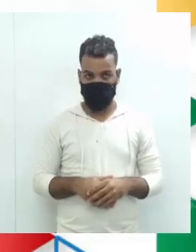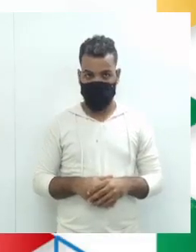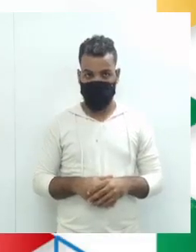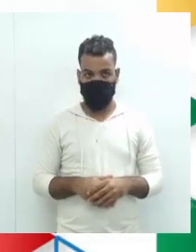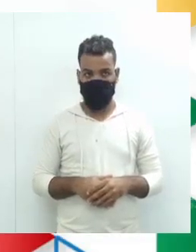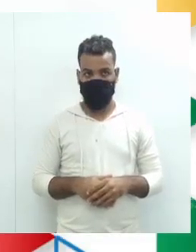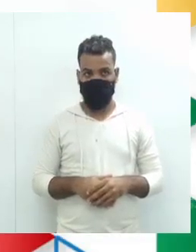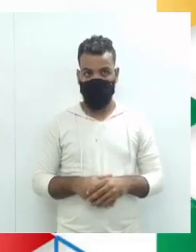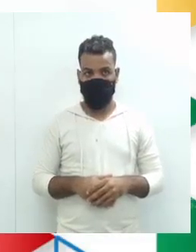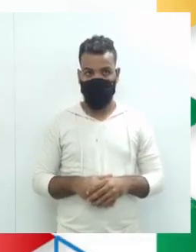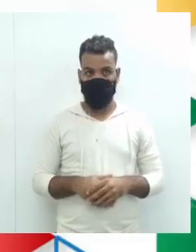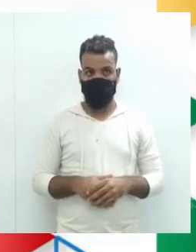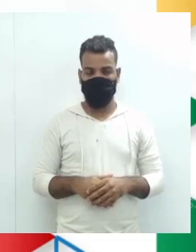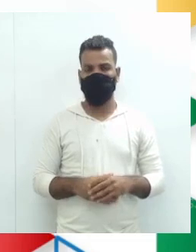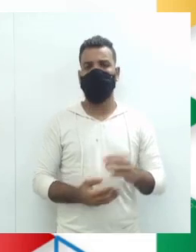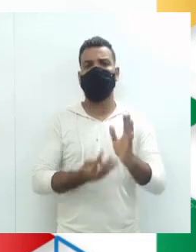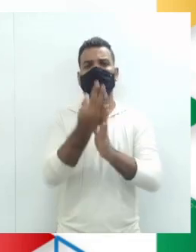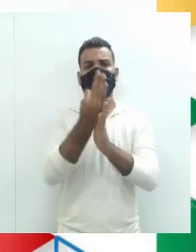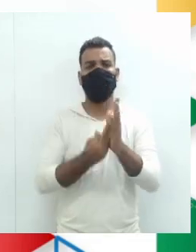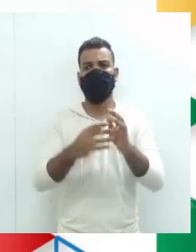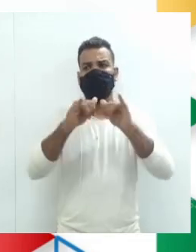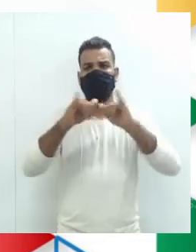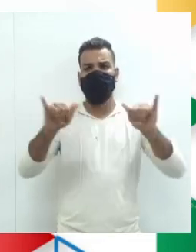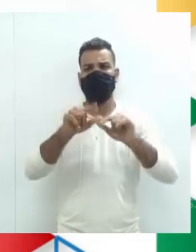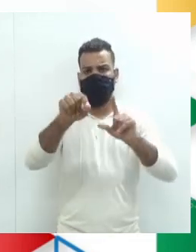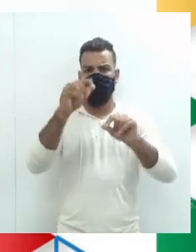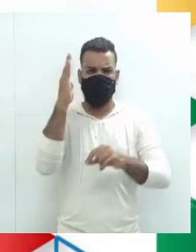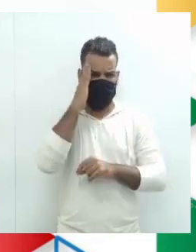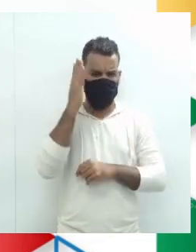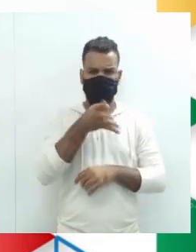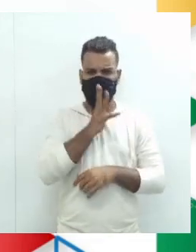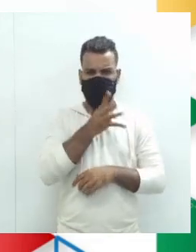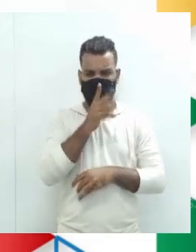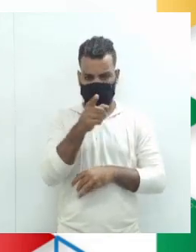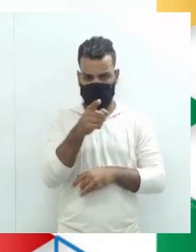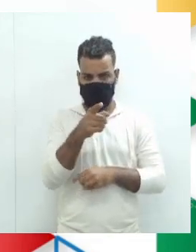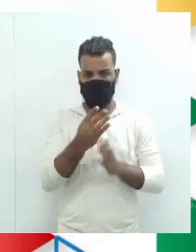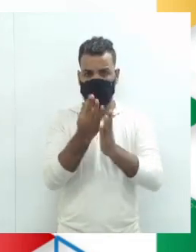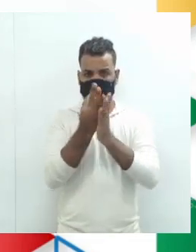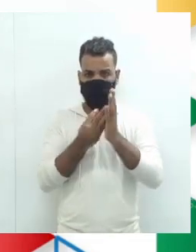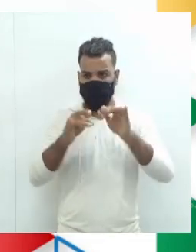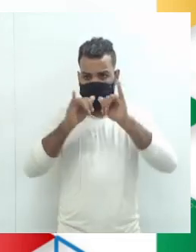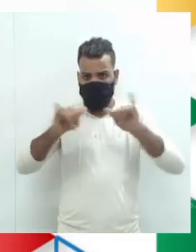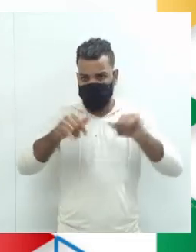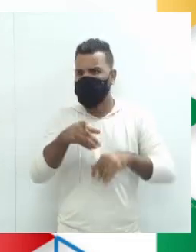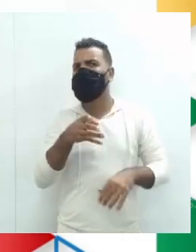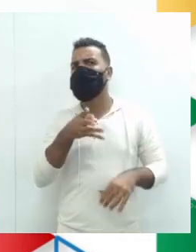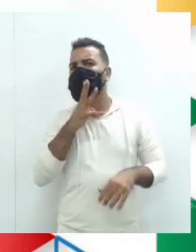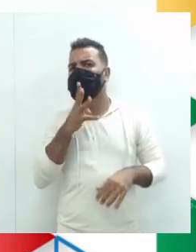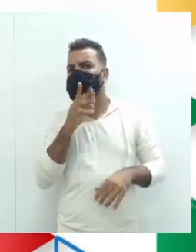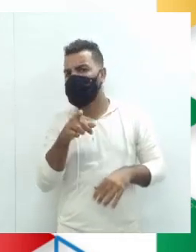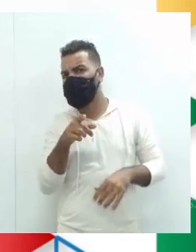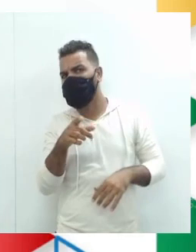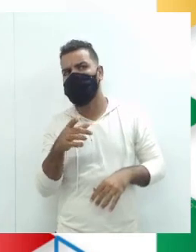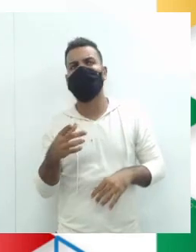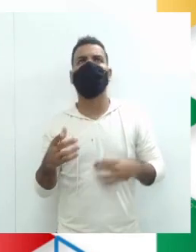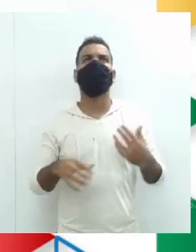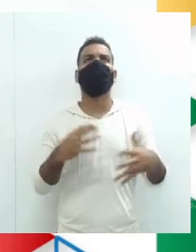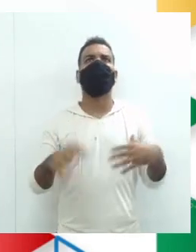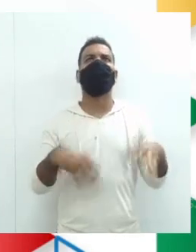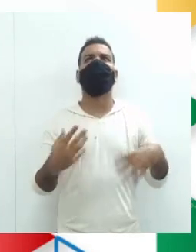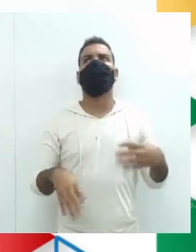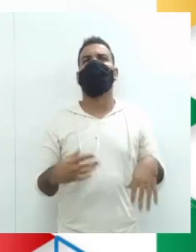são textos publicitários? Alguém aí já ouviu falar sobre textos publicitários?